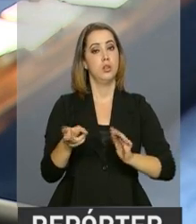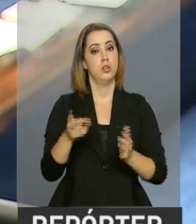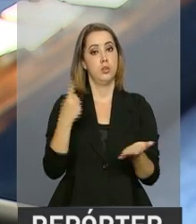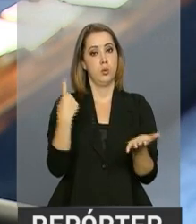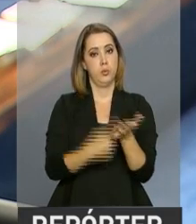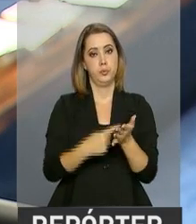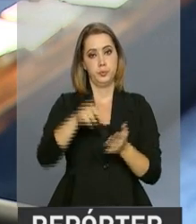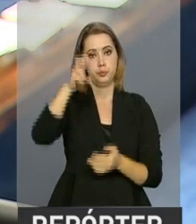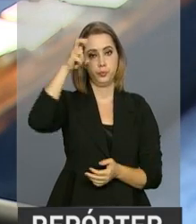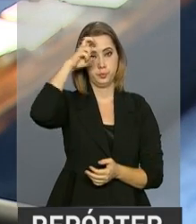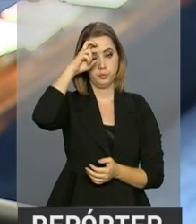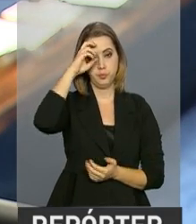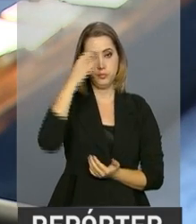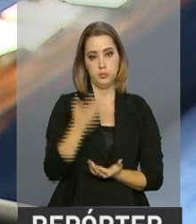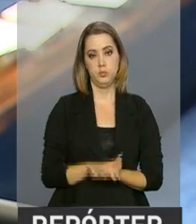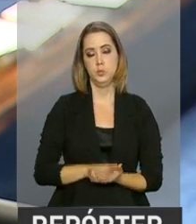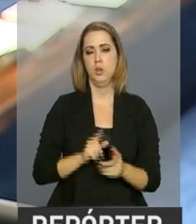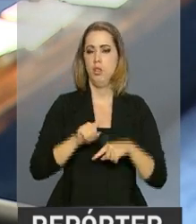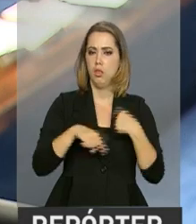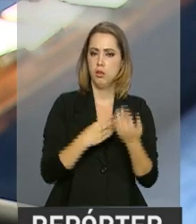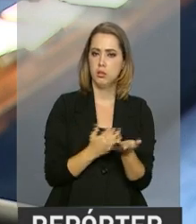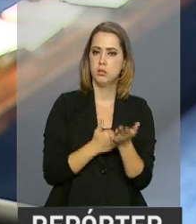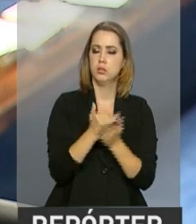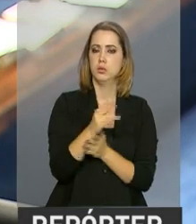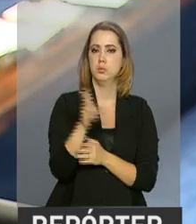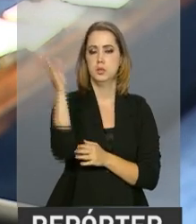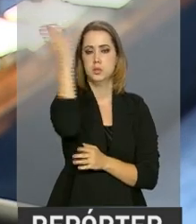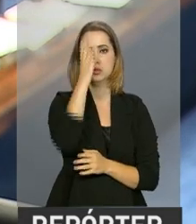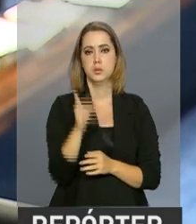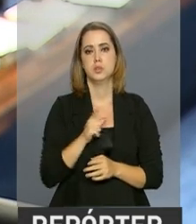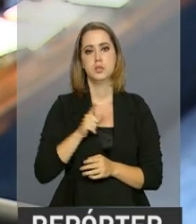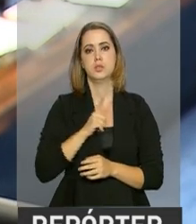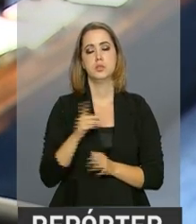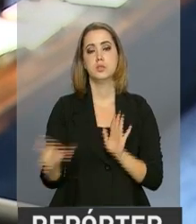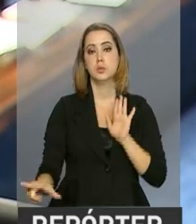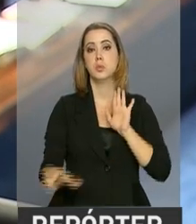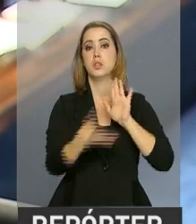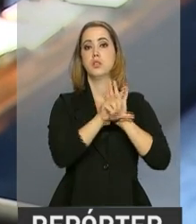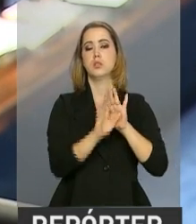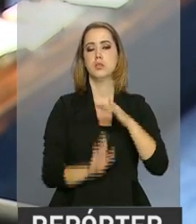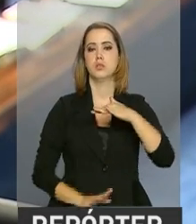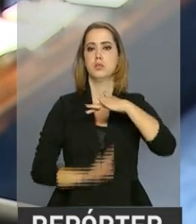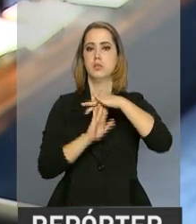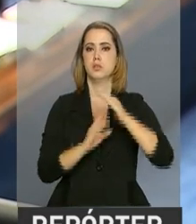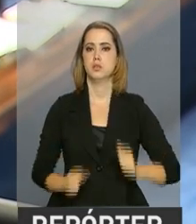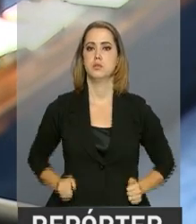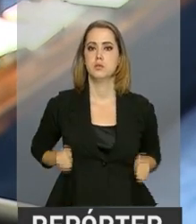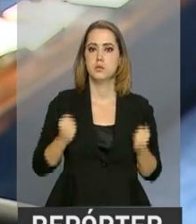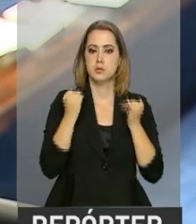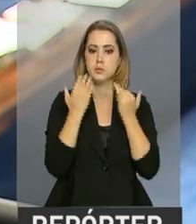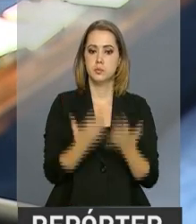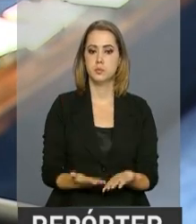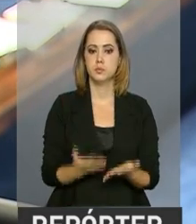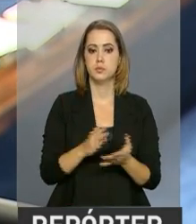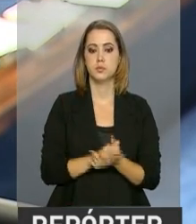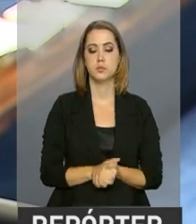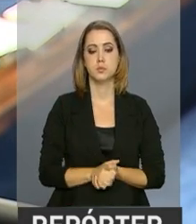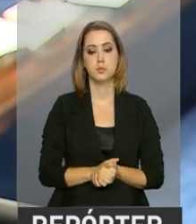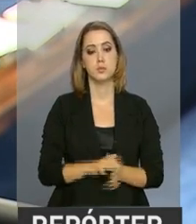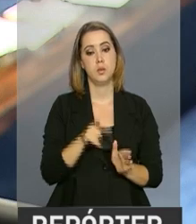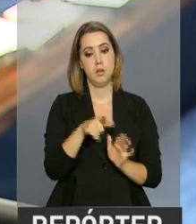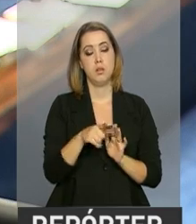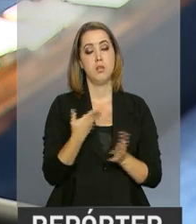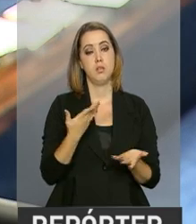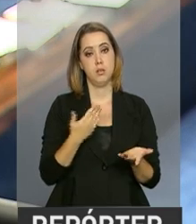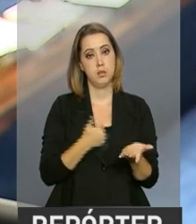para esta quinta-feira a partir daí o Brasil já passa a ter uma lei que estabelece um teto para o aumento dos gastos públicos e